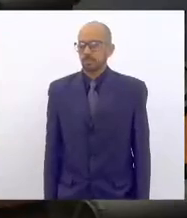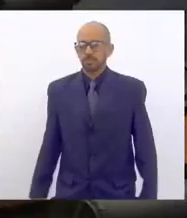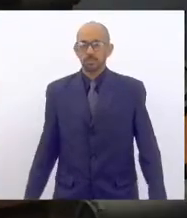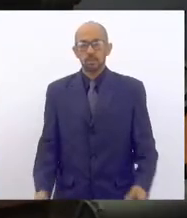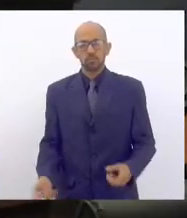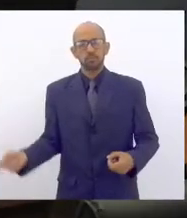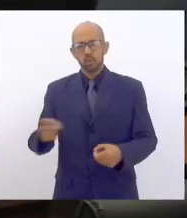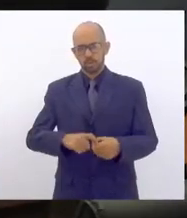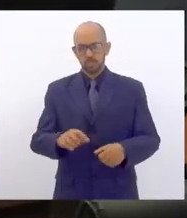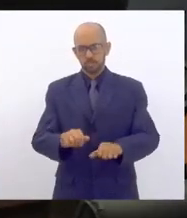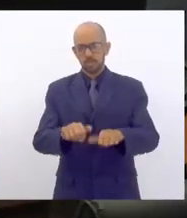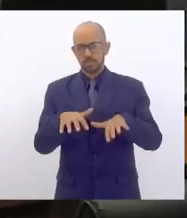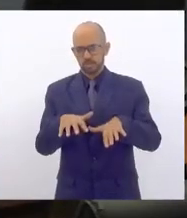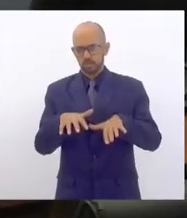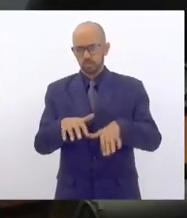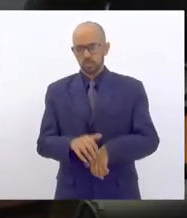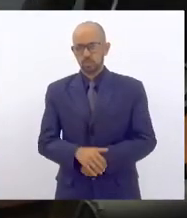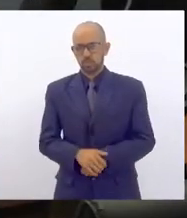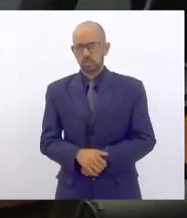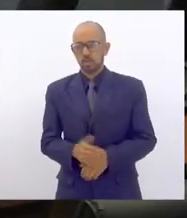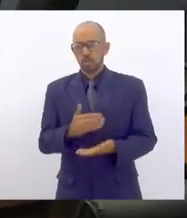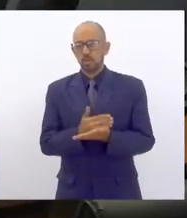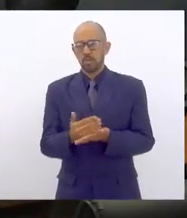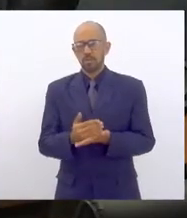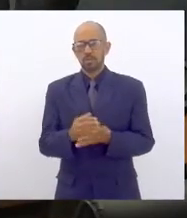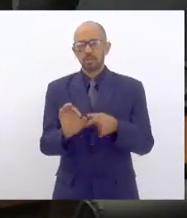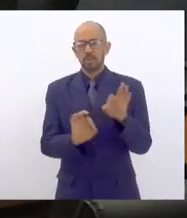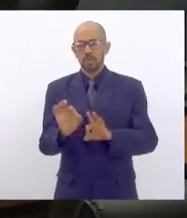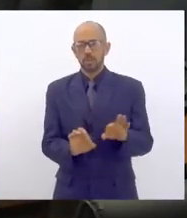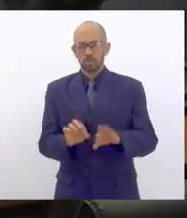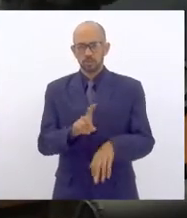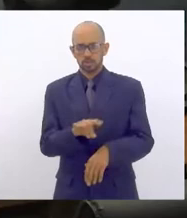Está reaberta a sessão. Passa-se a ordem do dia.